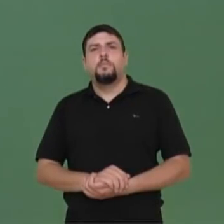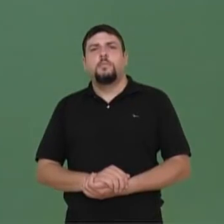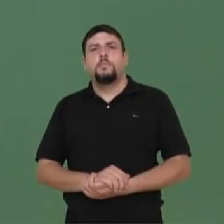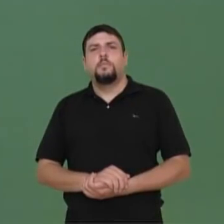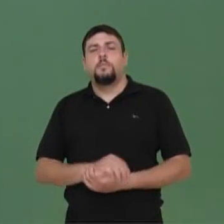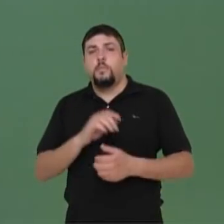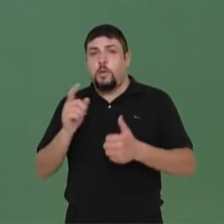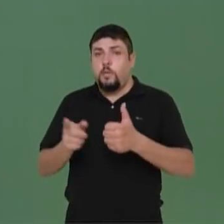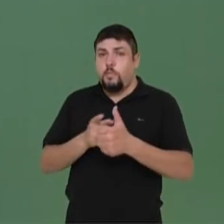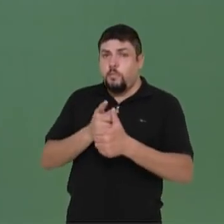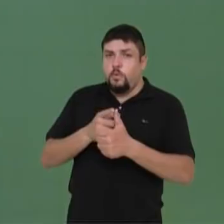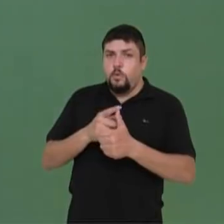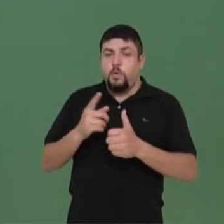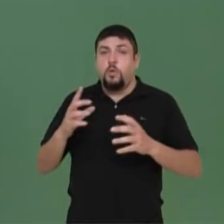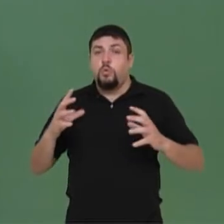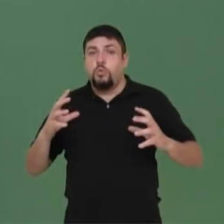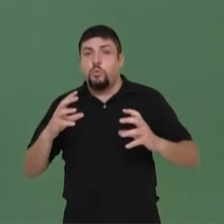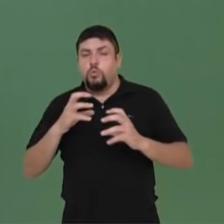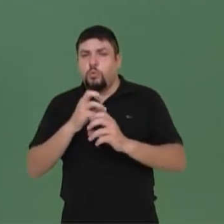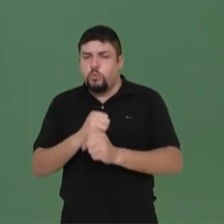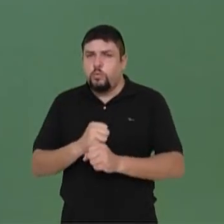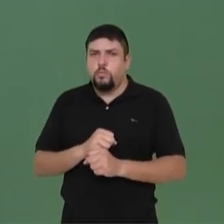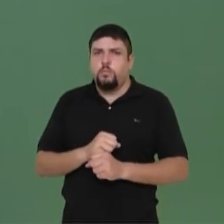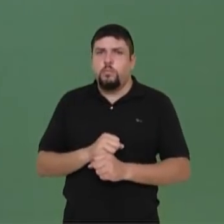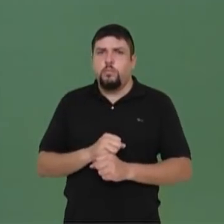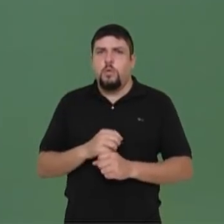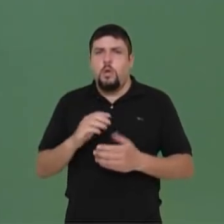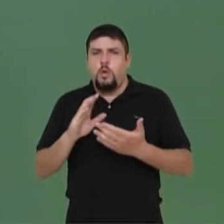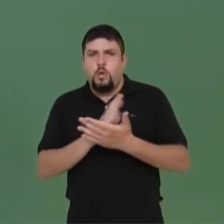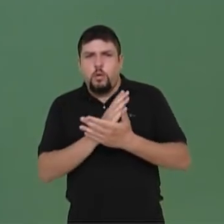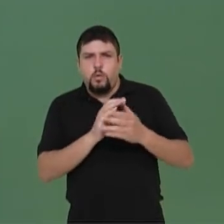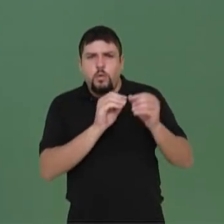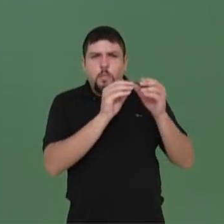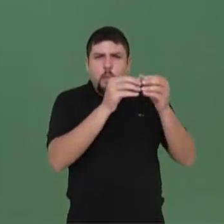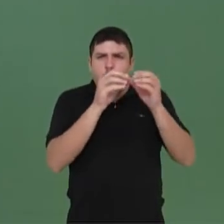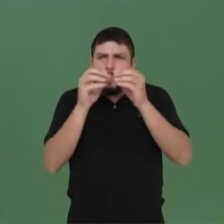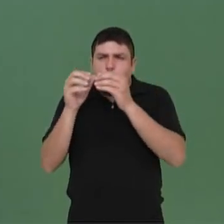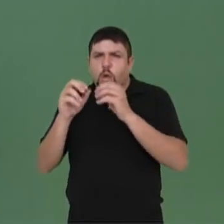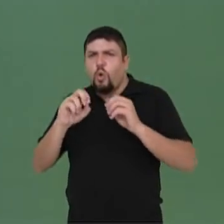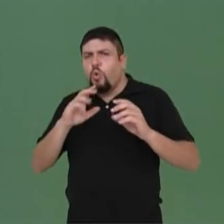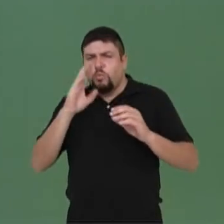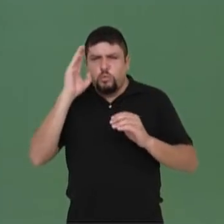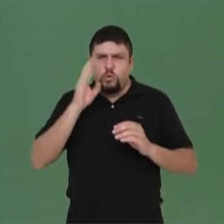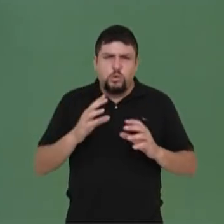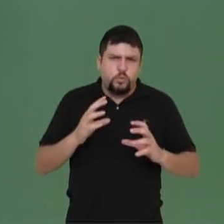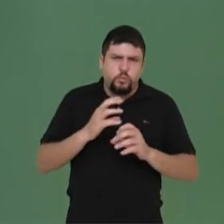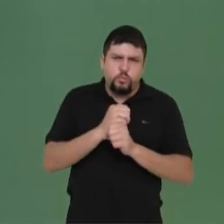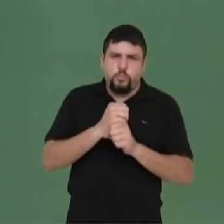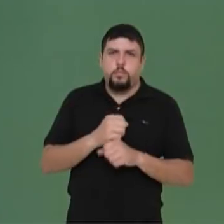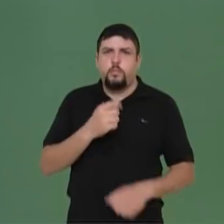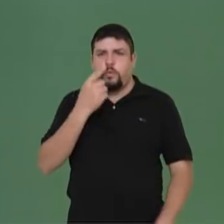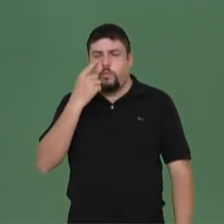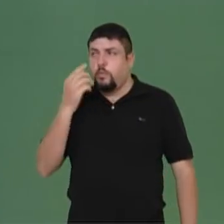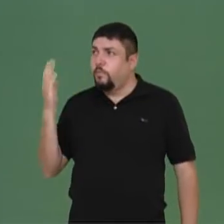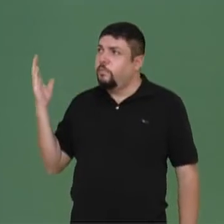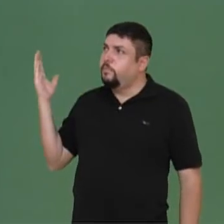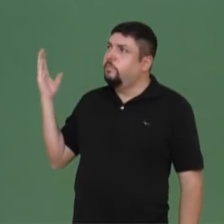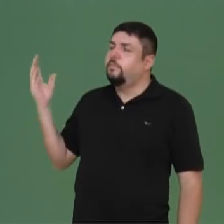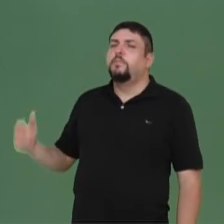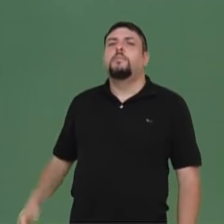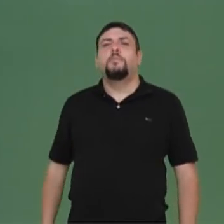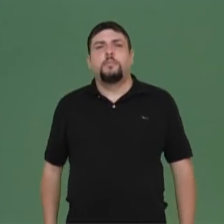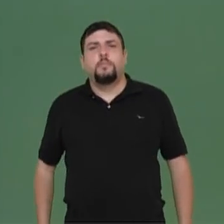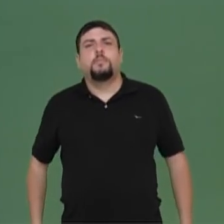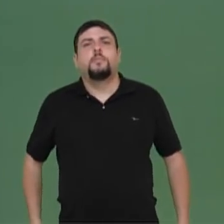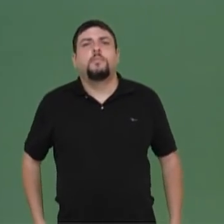Primeiro, eu somo todos os valores. Posso calcular separadamente ou eu posso armar a conta direto. Então vai ficar assim, ó. 1 mais 2